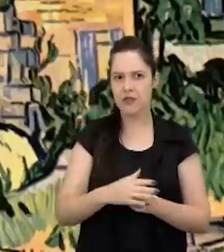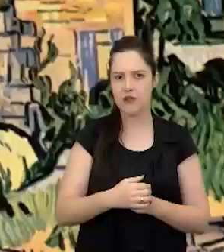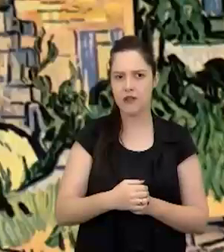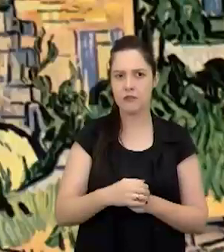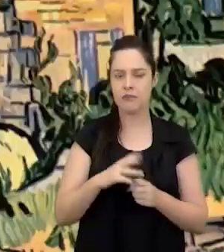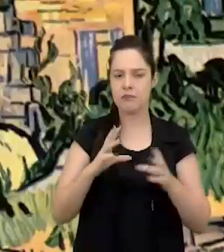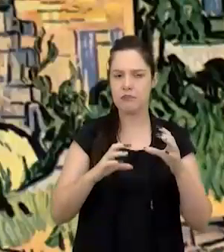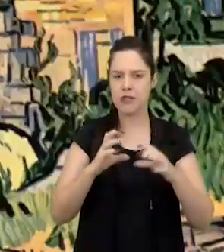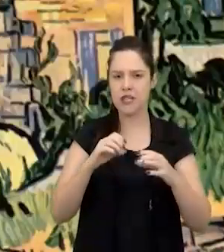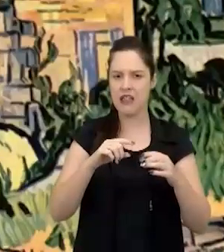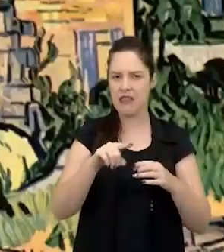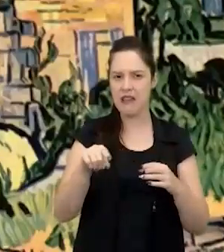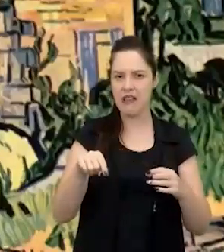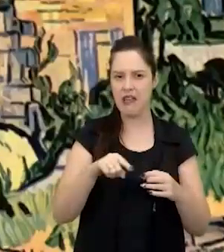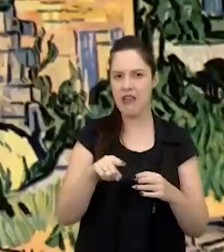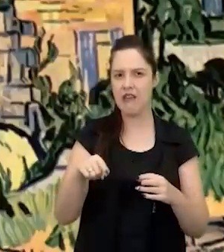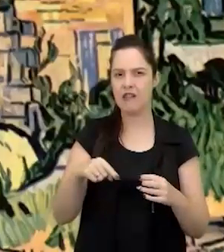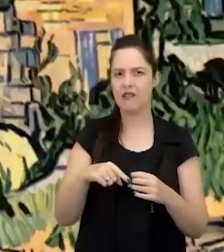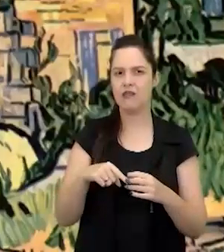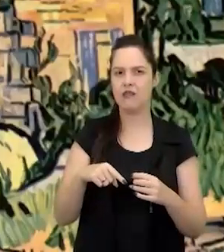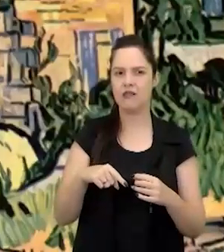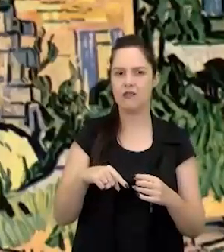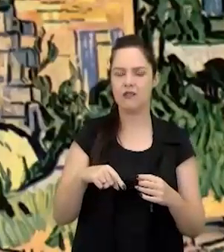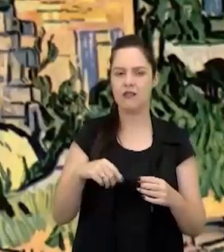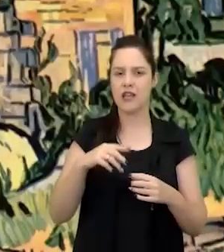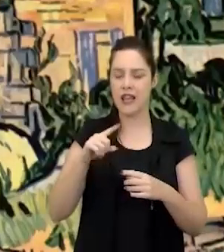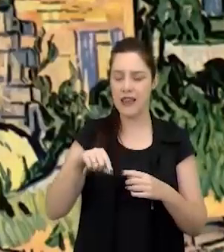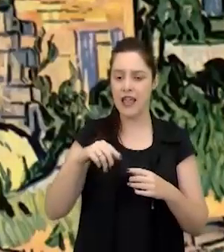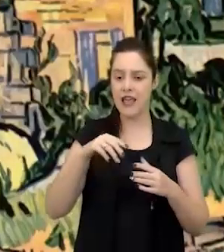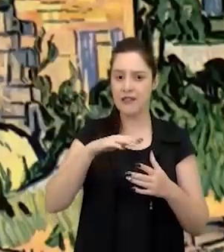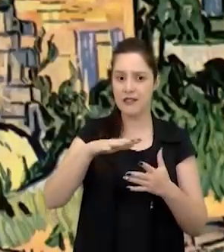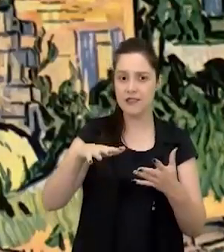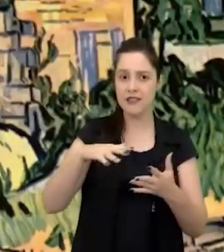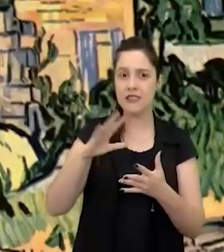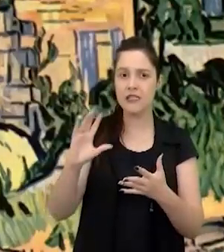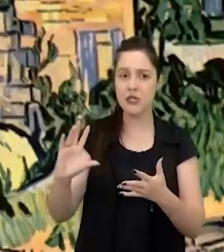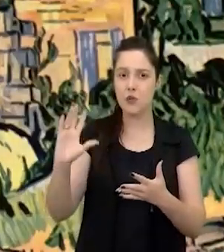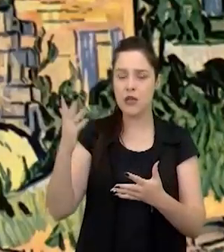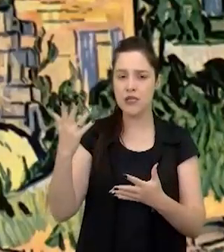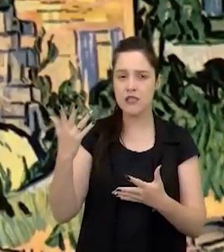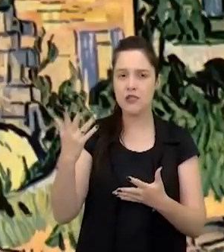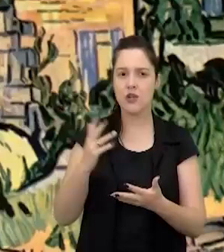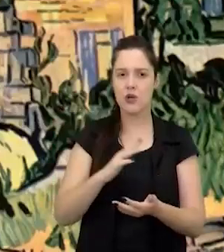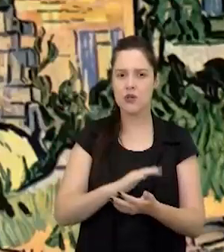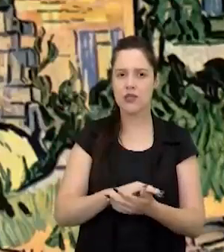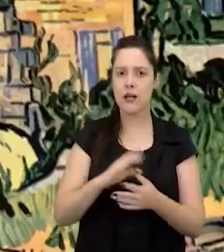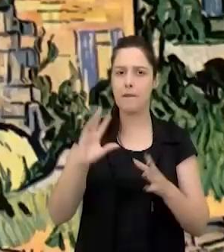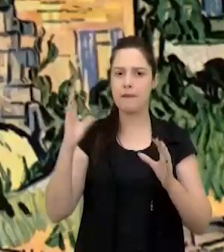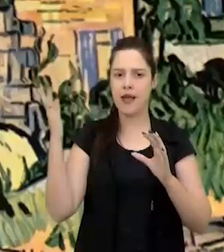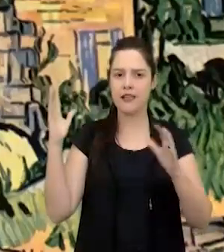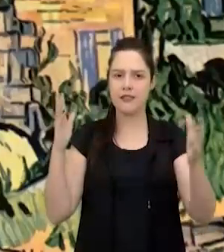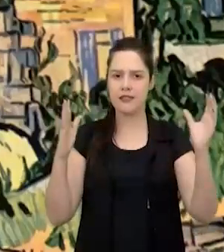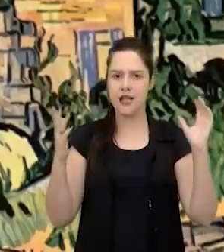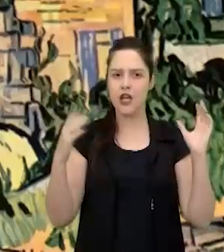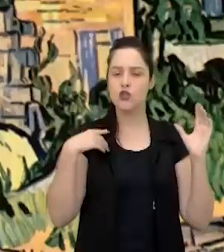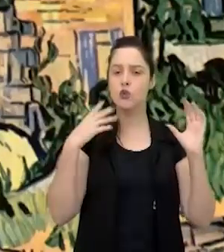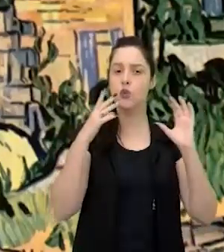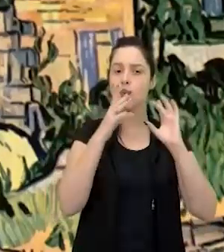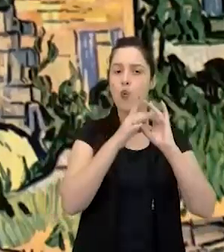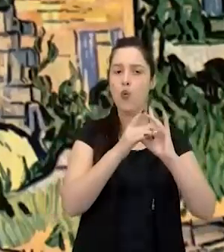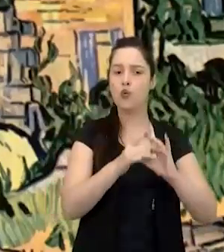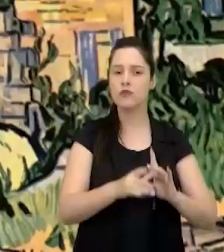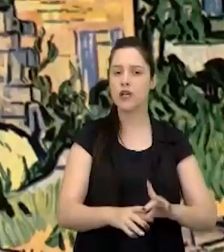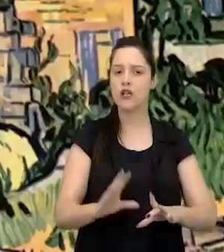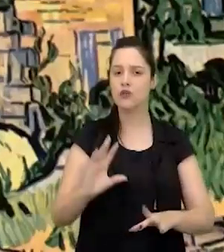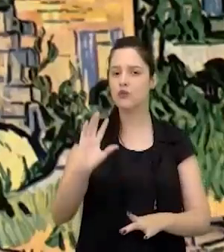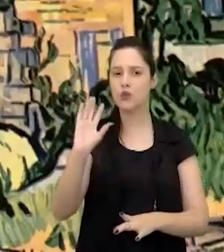sempre está se retratando imersa dentro da paisagem, de todo o contexto ali da obra. Então,